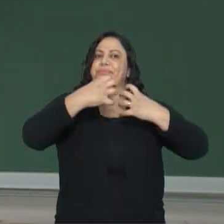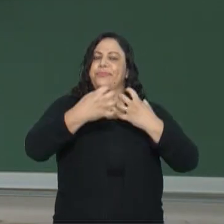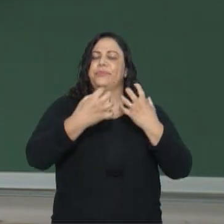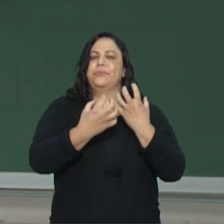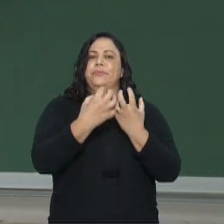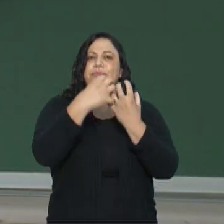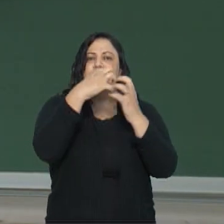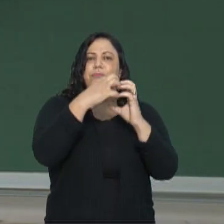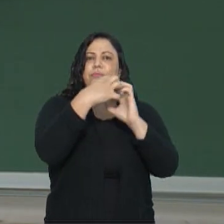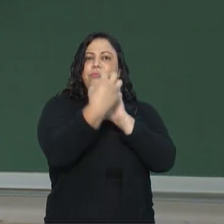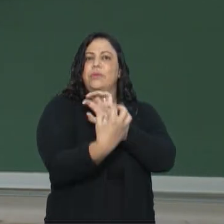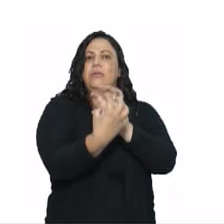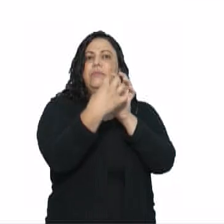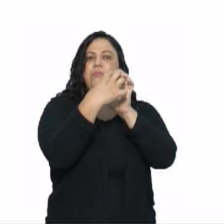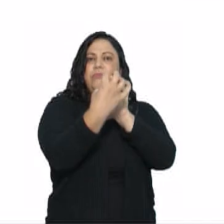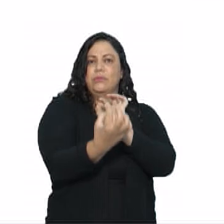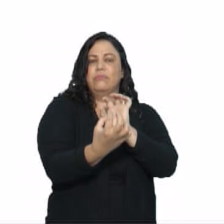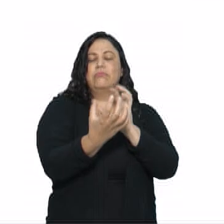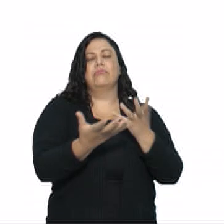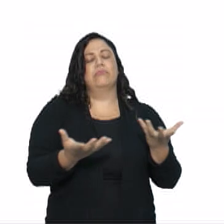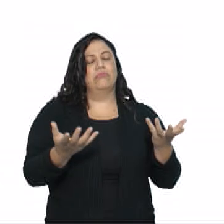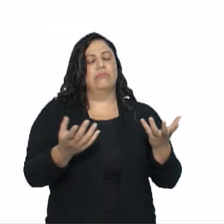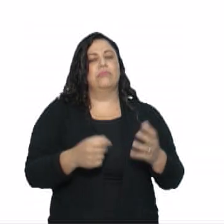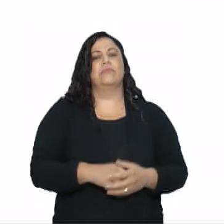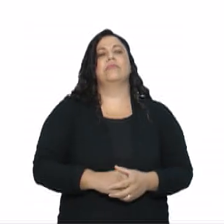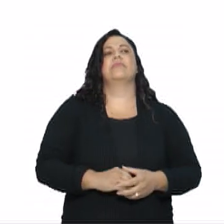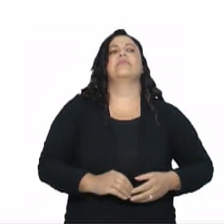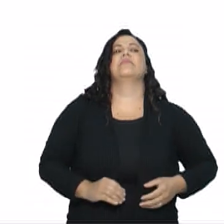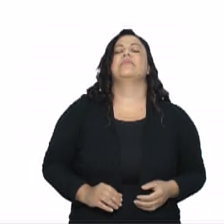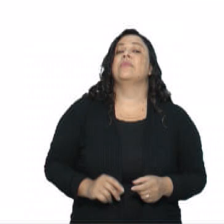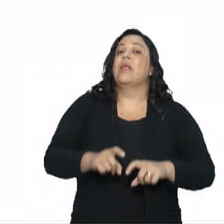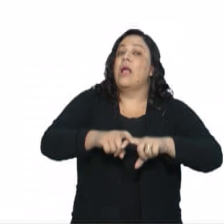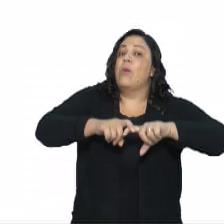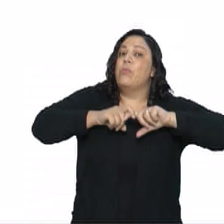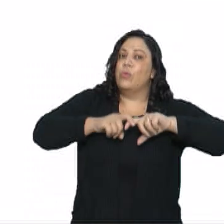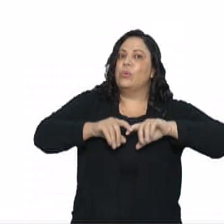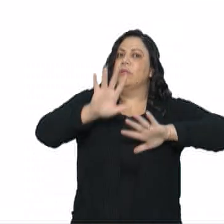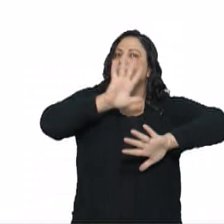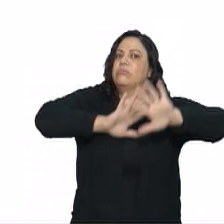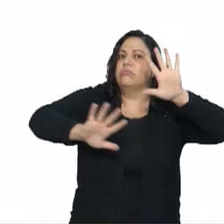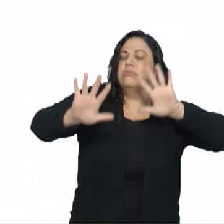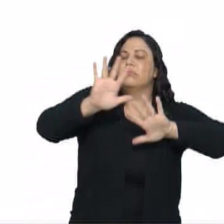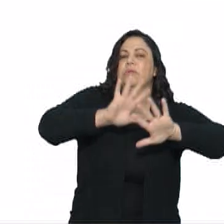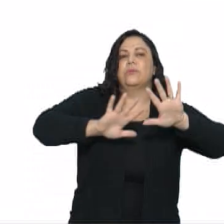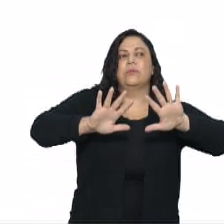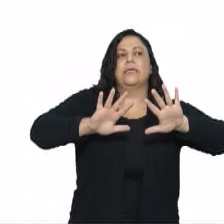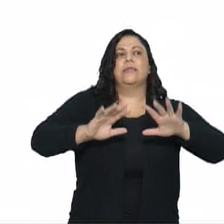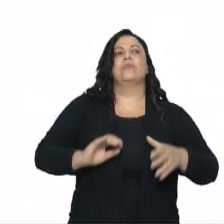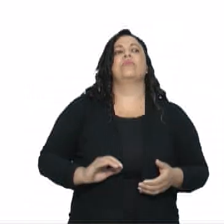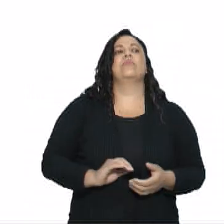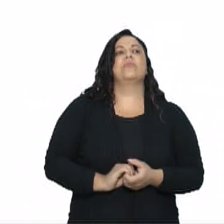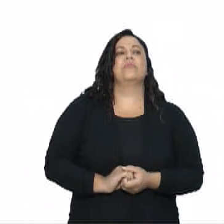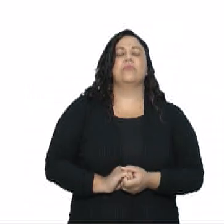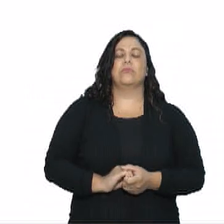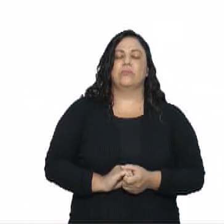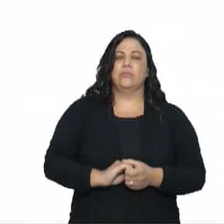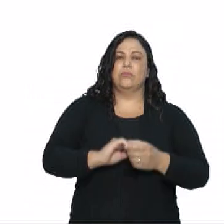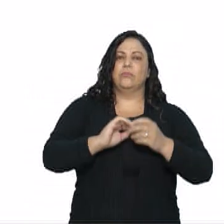são comandadas tanto pelo cérebro quanto pelo cerebelo. Por isso, tomar cuidado. Ele coordena o quê?